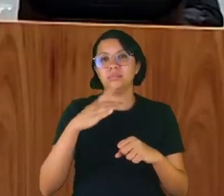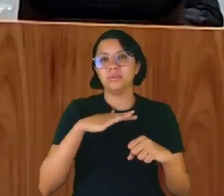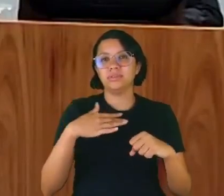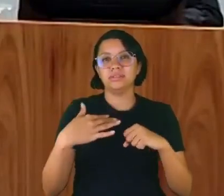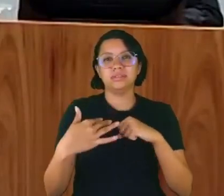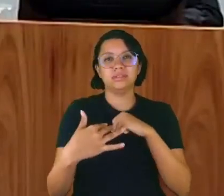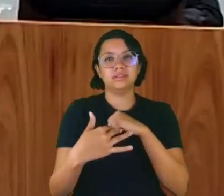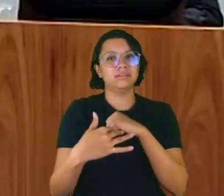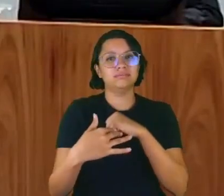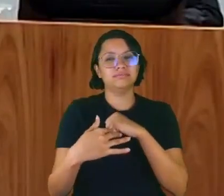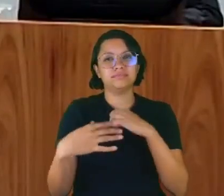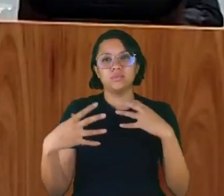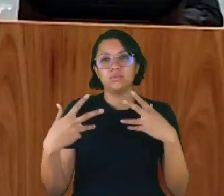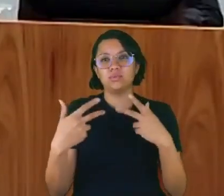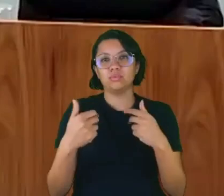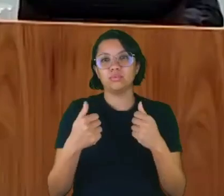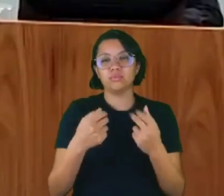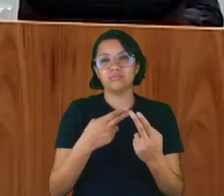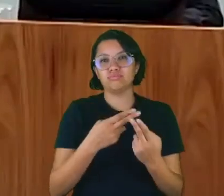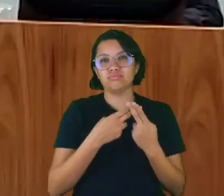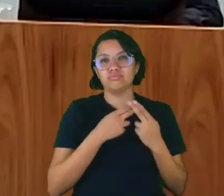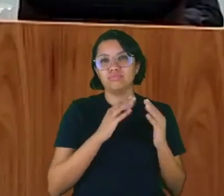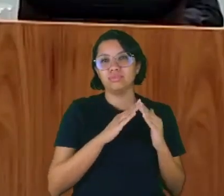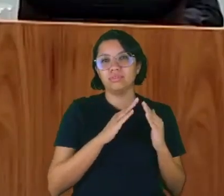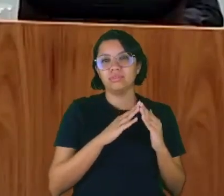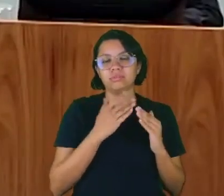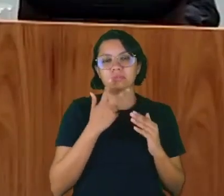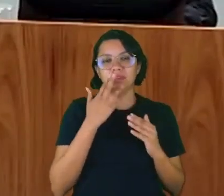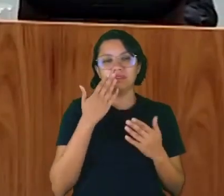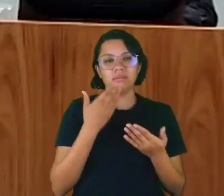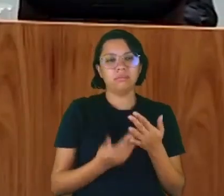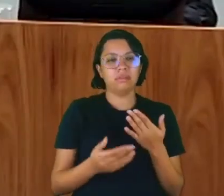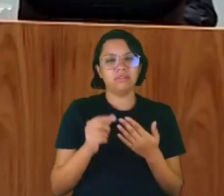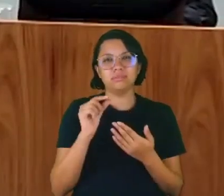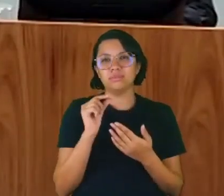todos confinados, né? Parece que nós perdemos um pouco desse